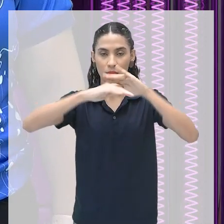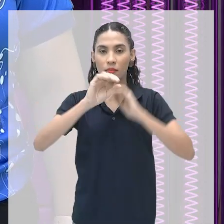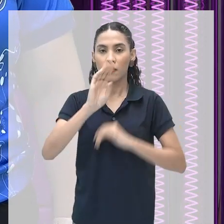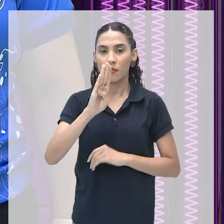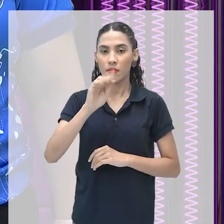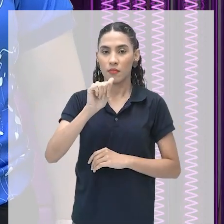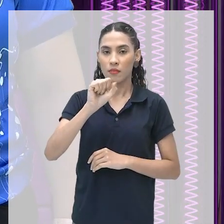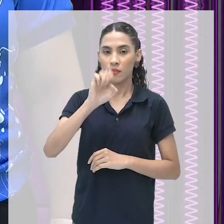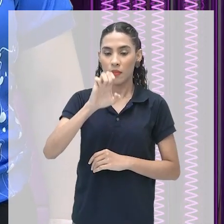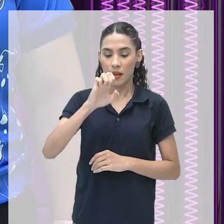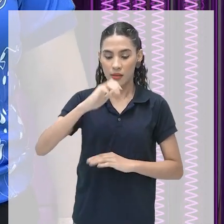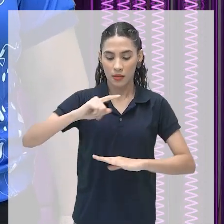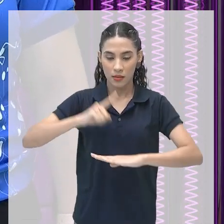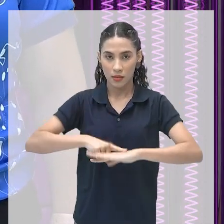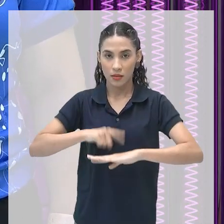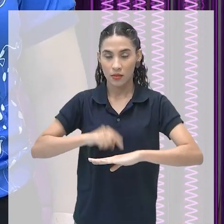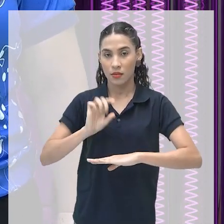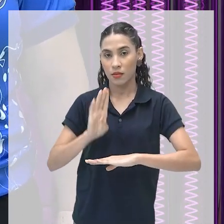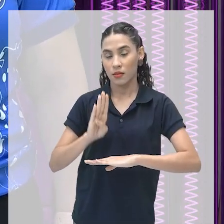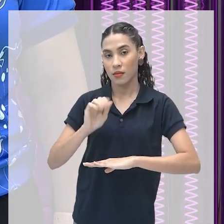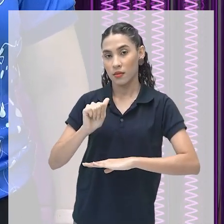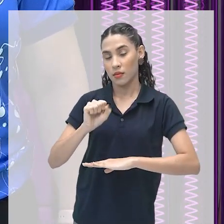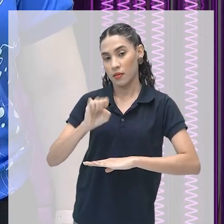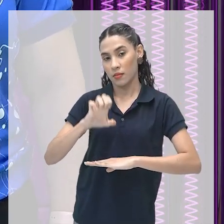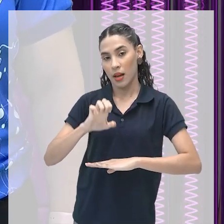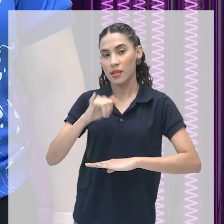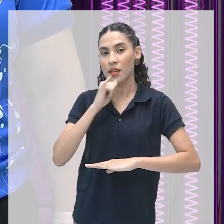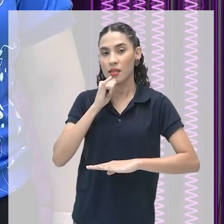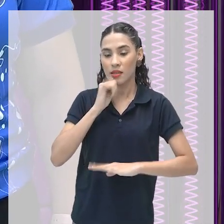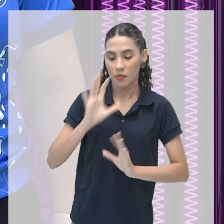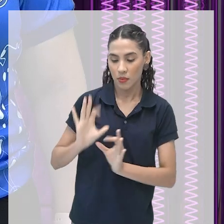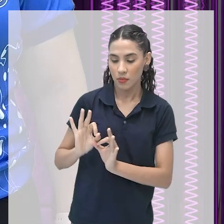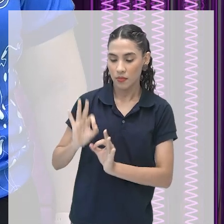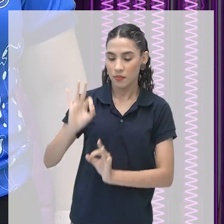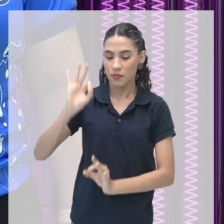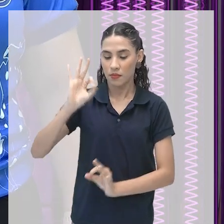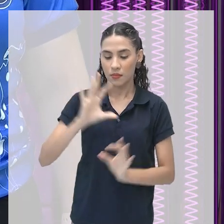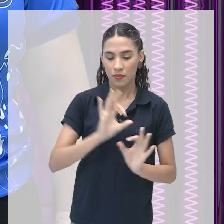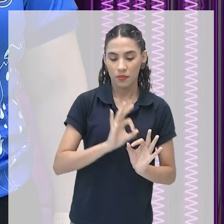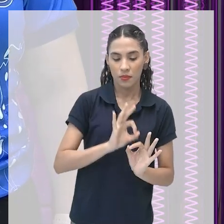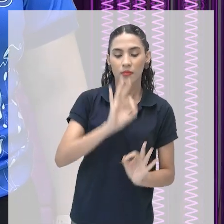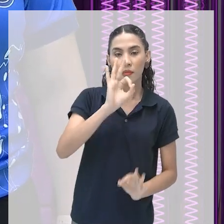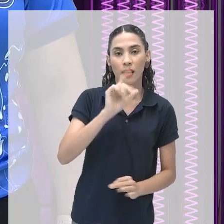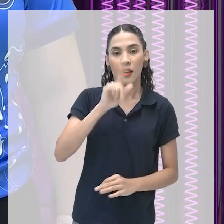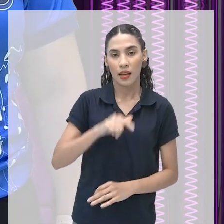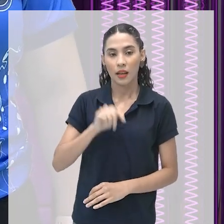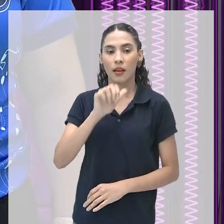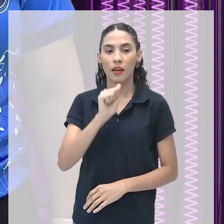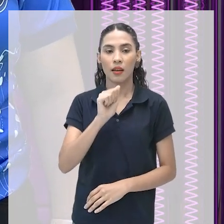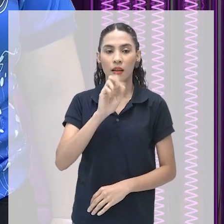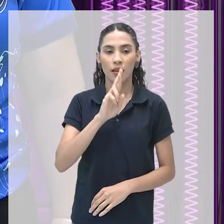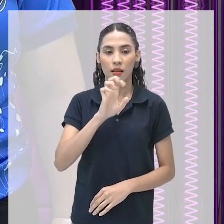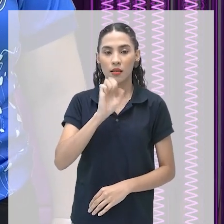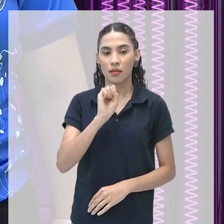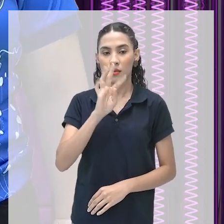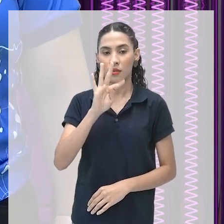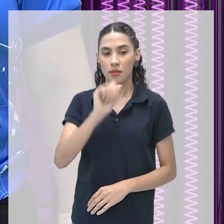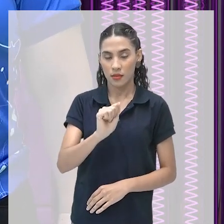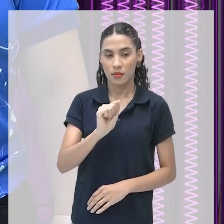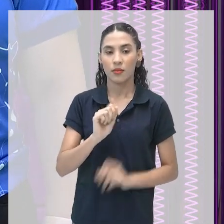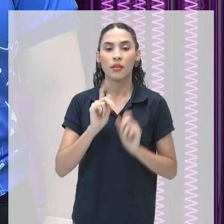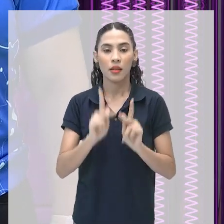de arestas lateral. Esse risquinho, exatamente esse risquinho que está unindo a base de cima com a base de